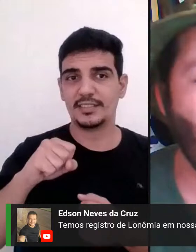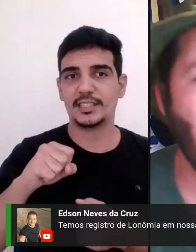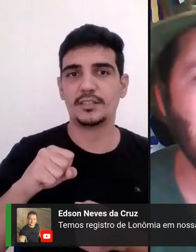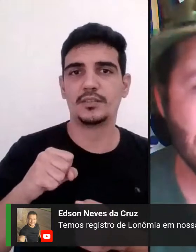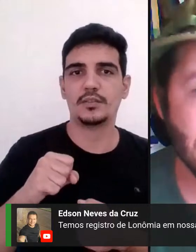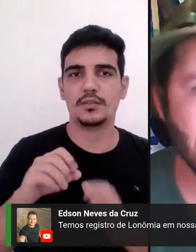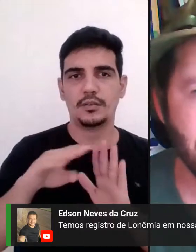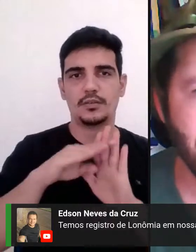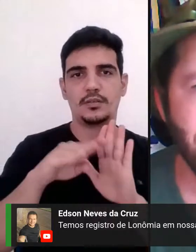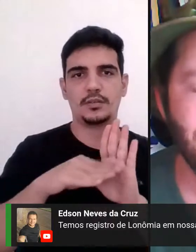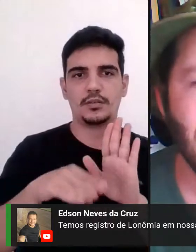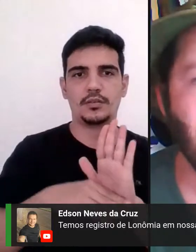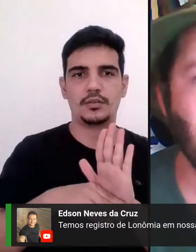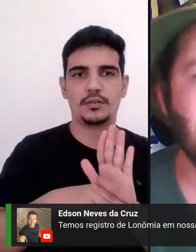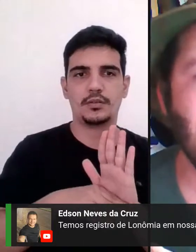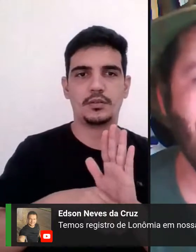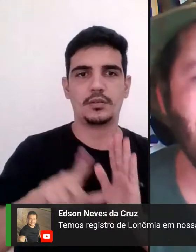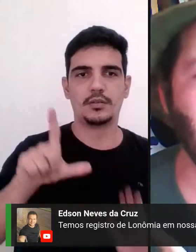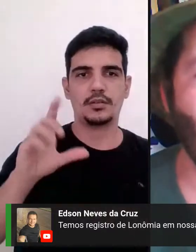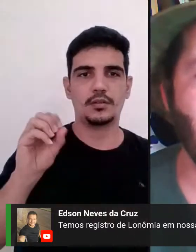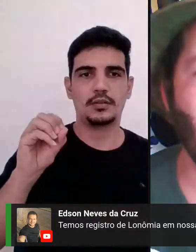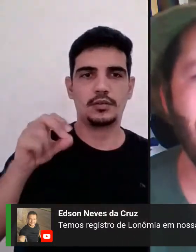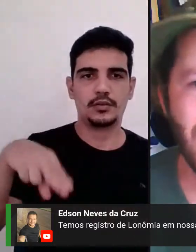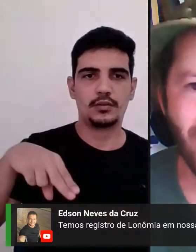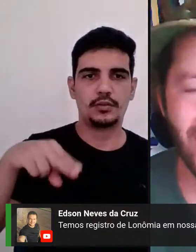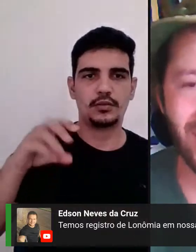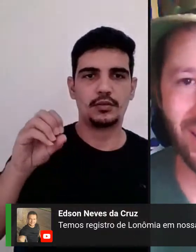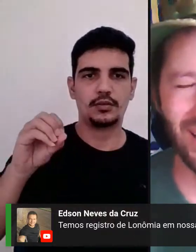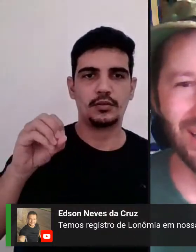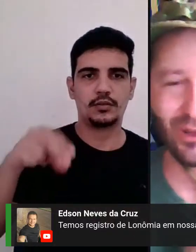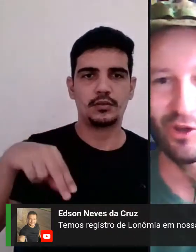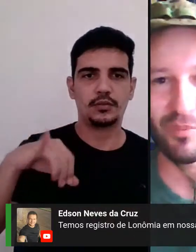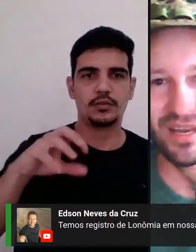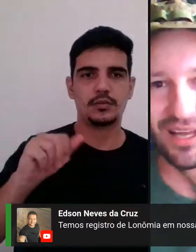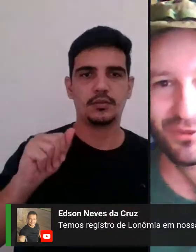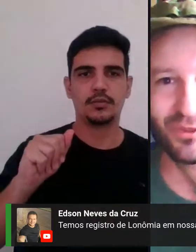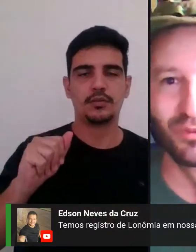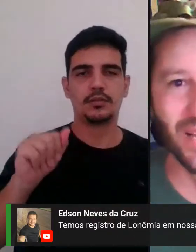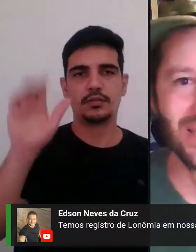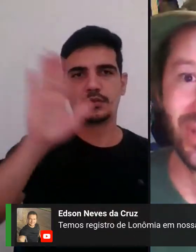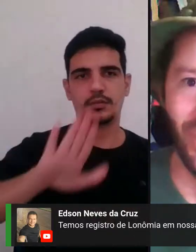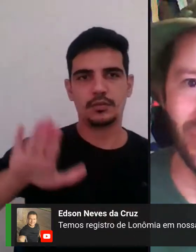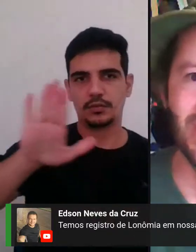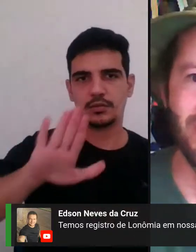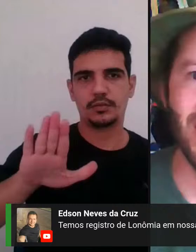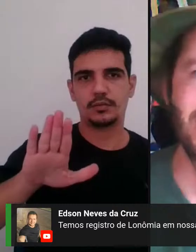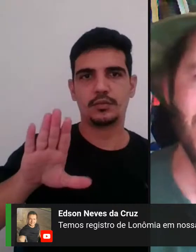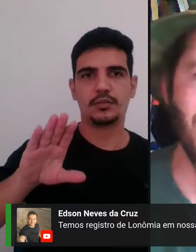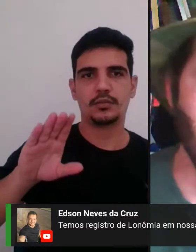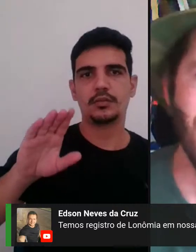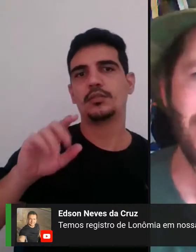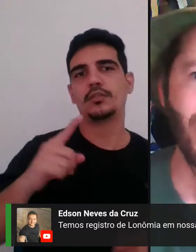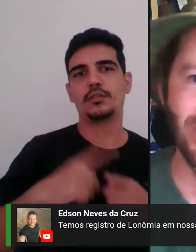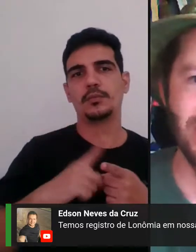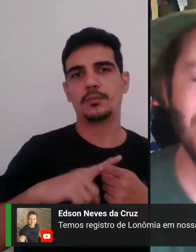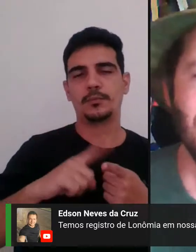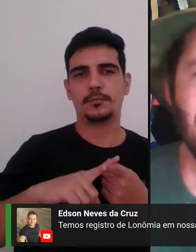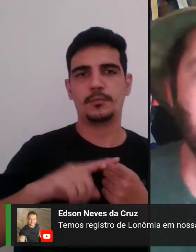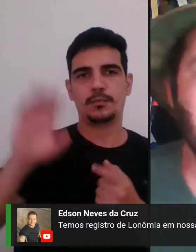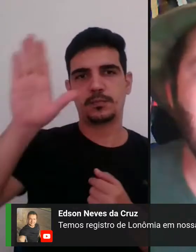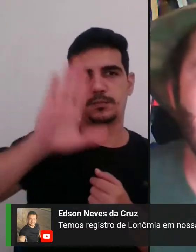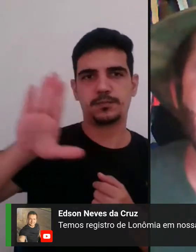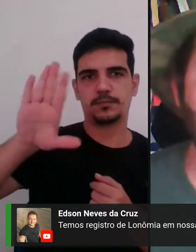gênero lonômia, sim. Né, talvez não a lonômia oblíqua, né, que é aquela lonômia lá do sul do Brasil, que é outra espécie de gadiola